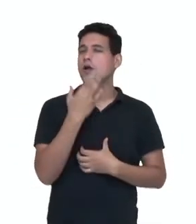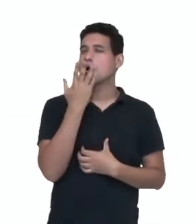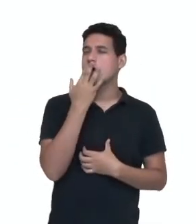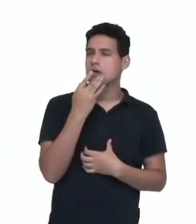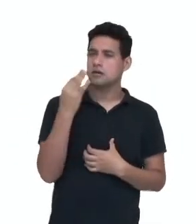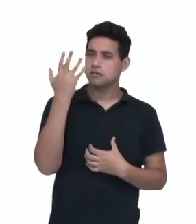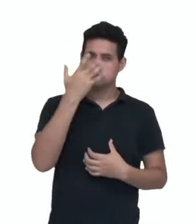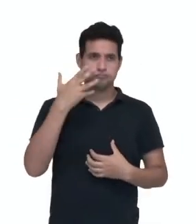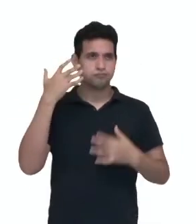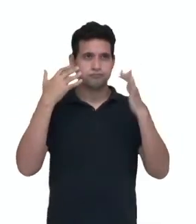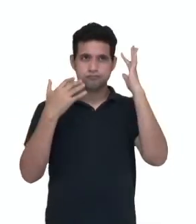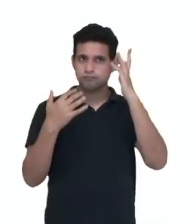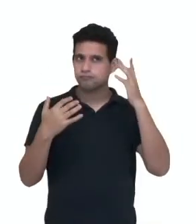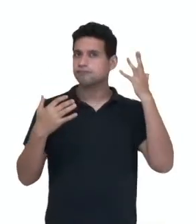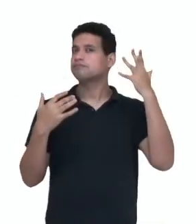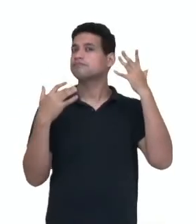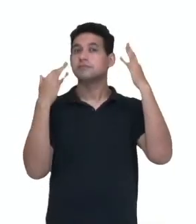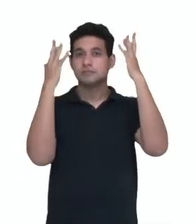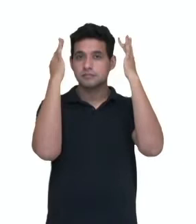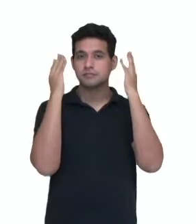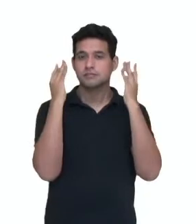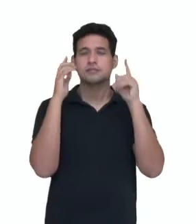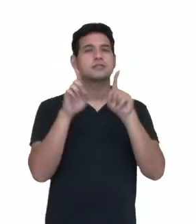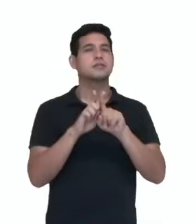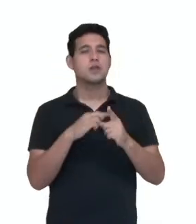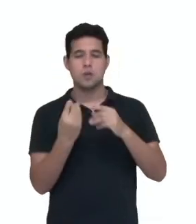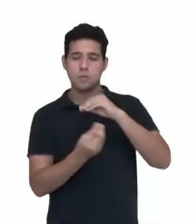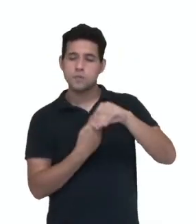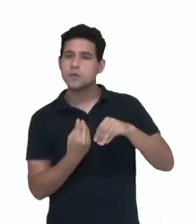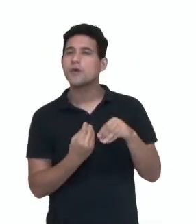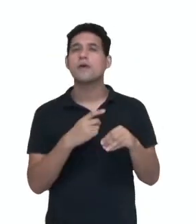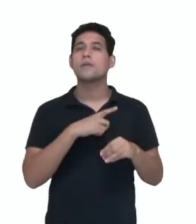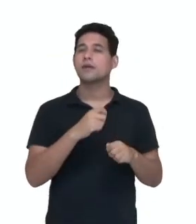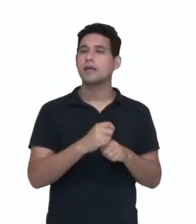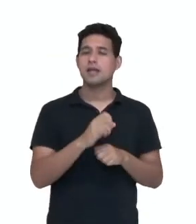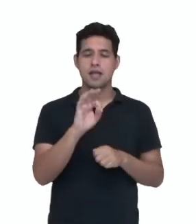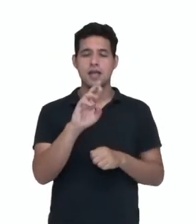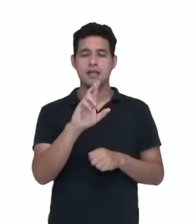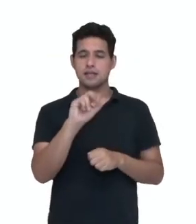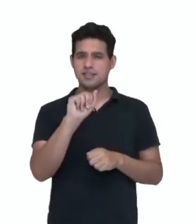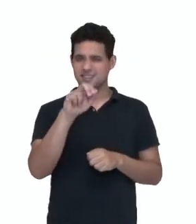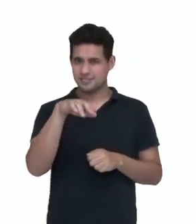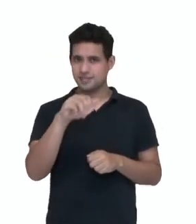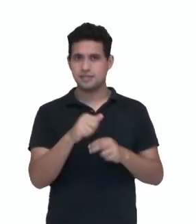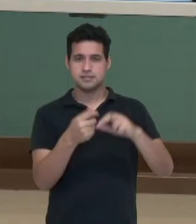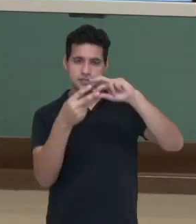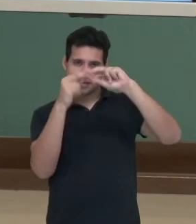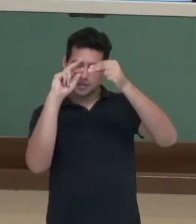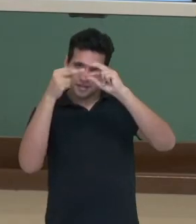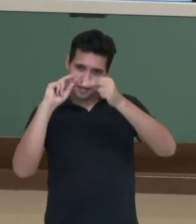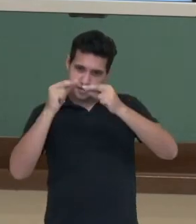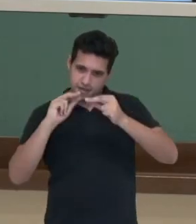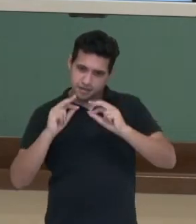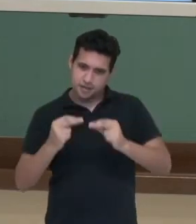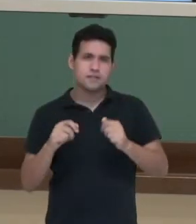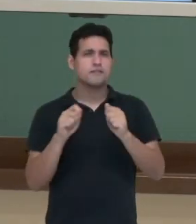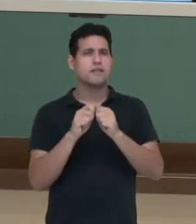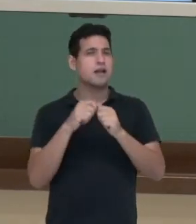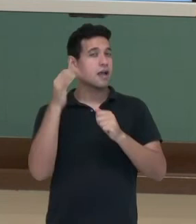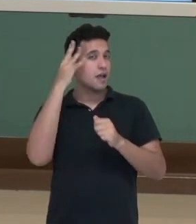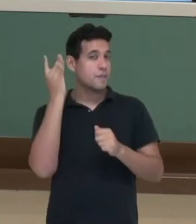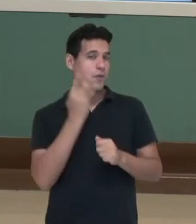son entretejidas en medio de tus trenzas, resultando en hermosos